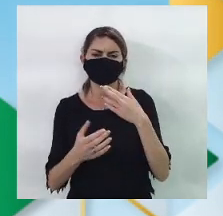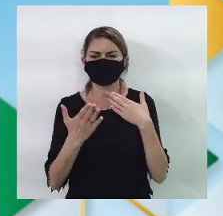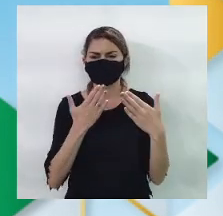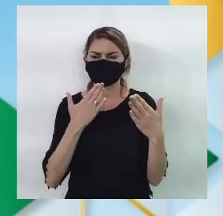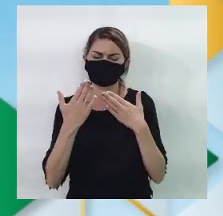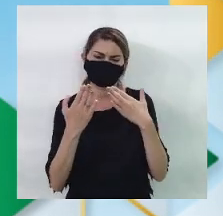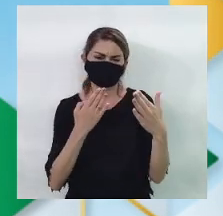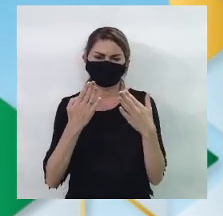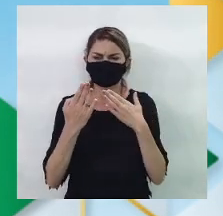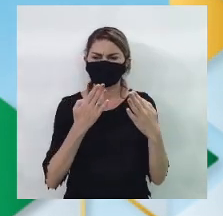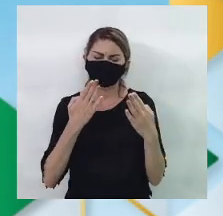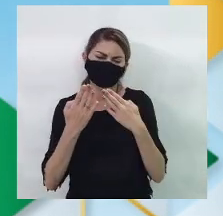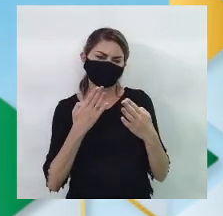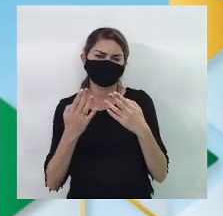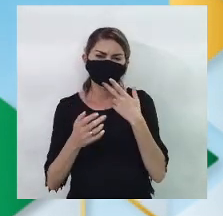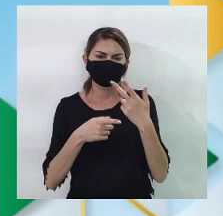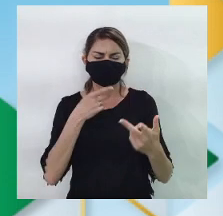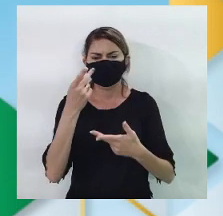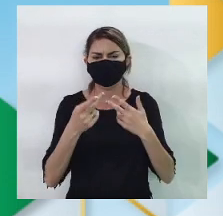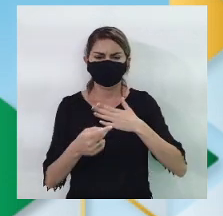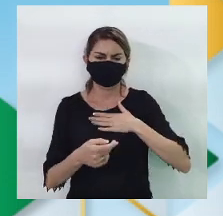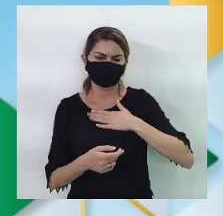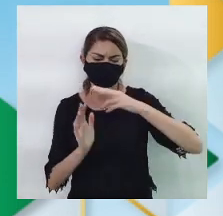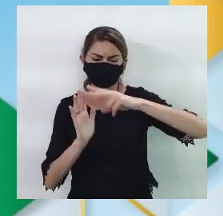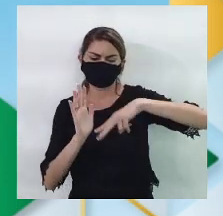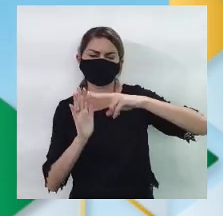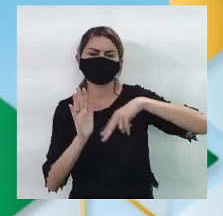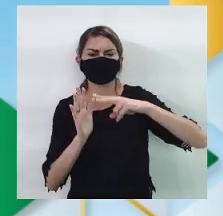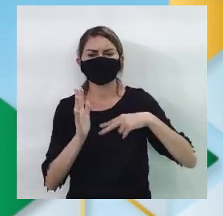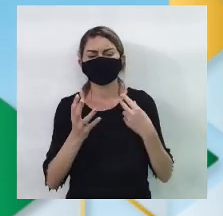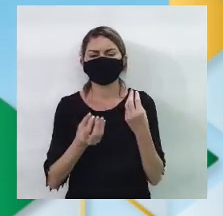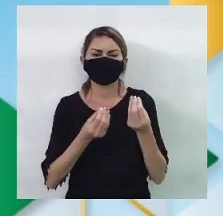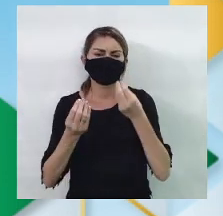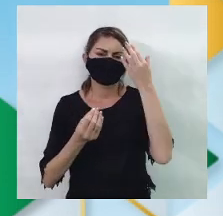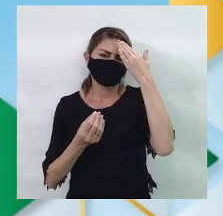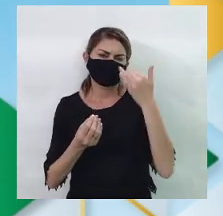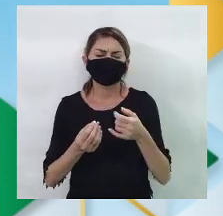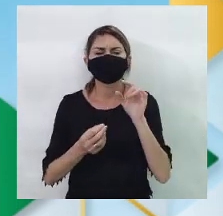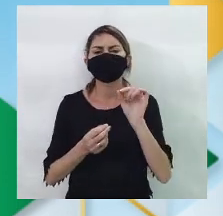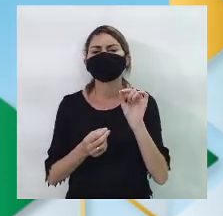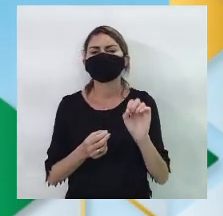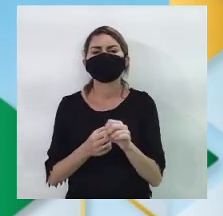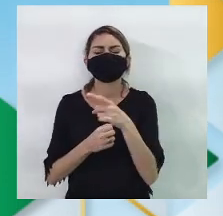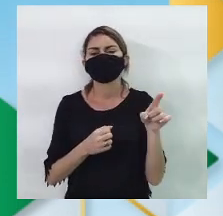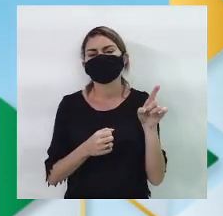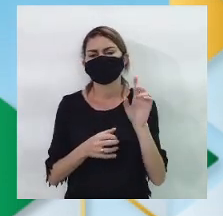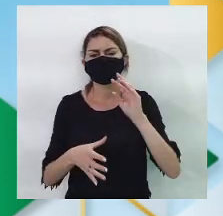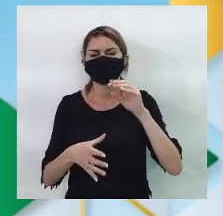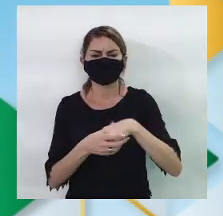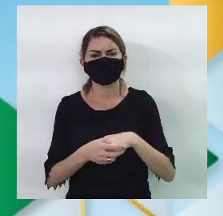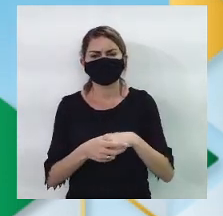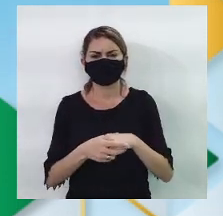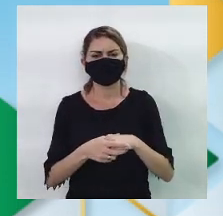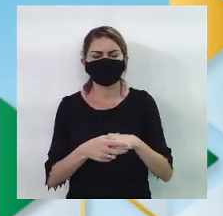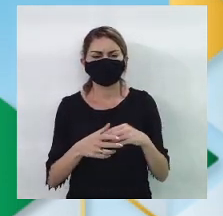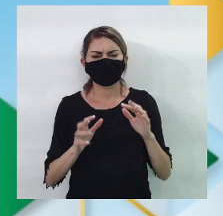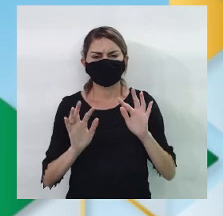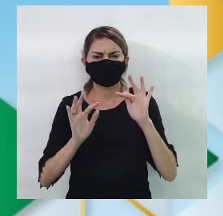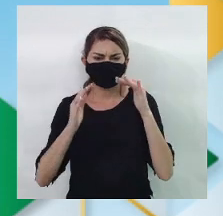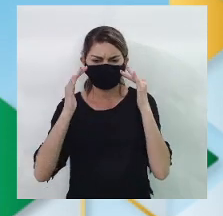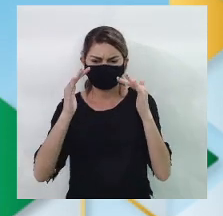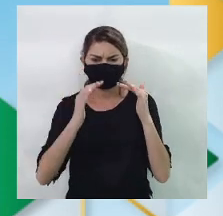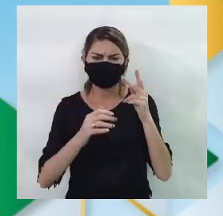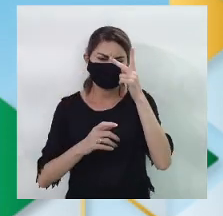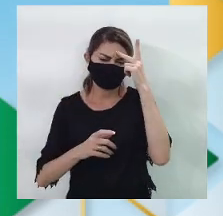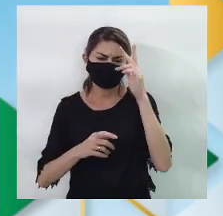pouco sobre isso. Ela diz, meus leitores, como saber exatamente quem são? Tem um público fiel, formado